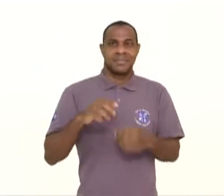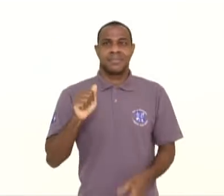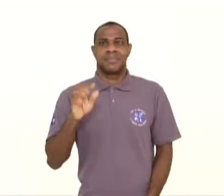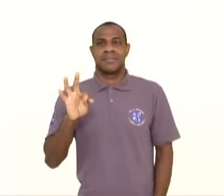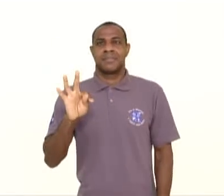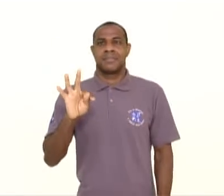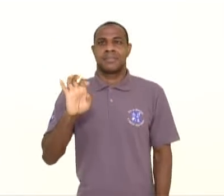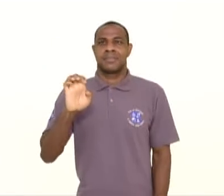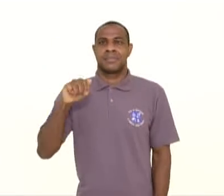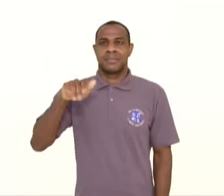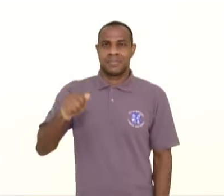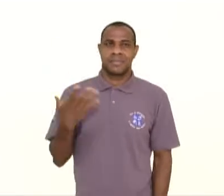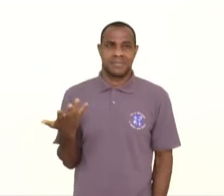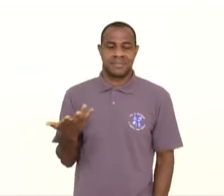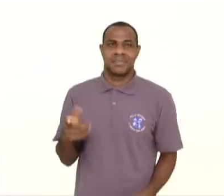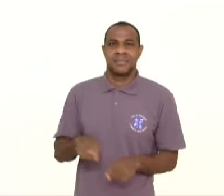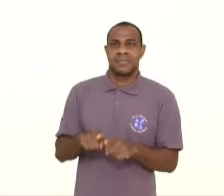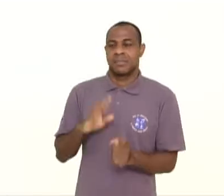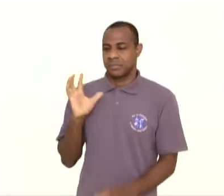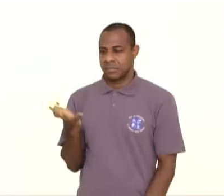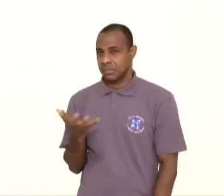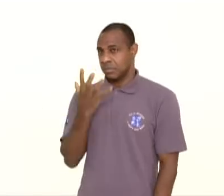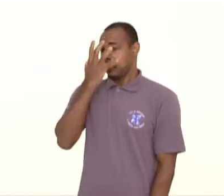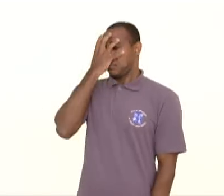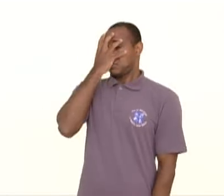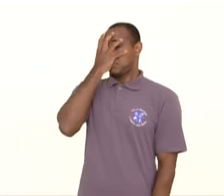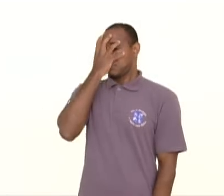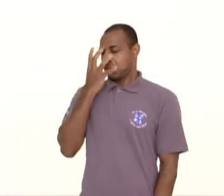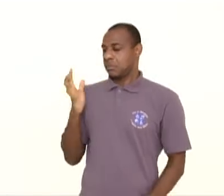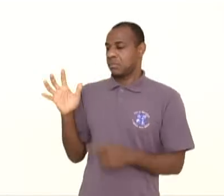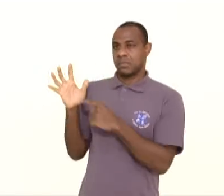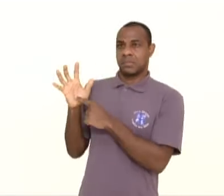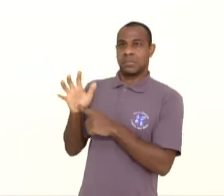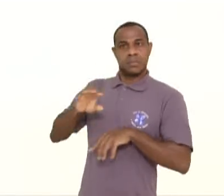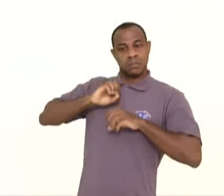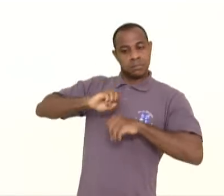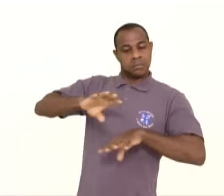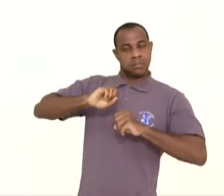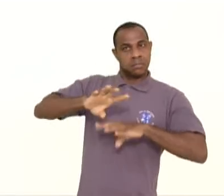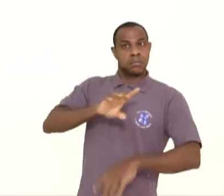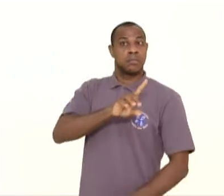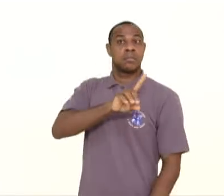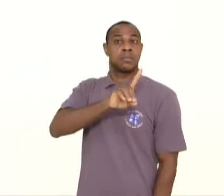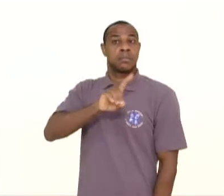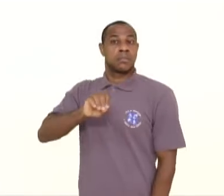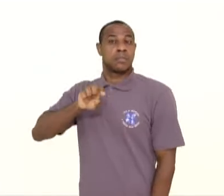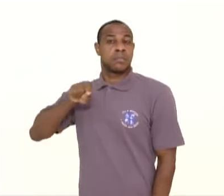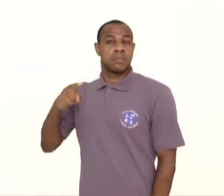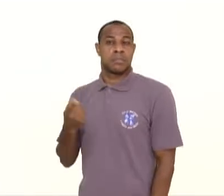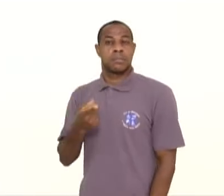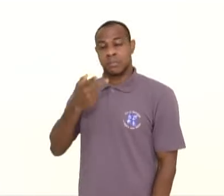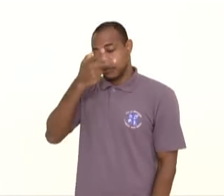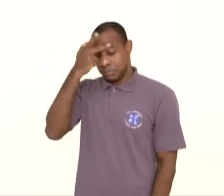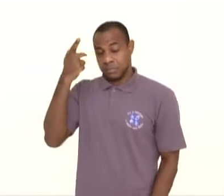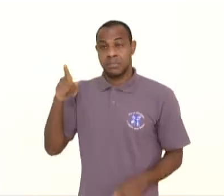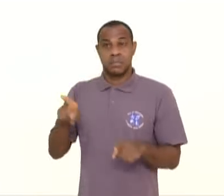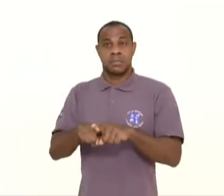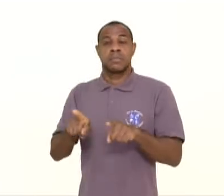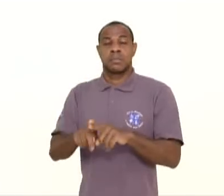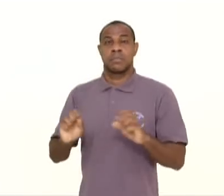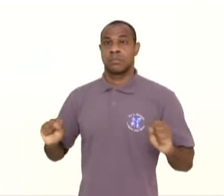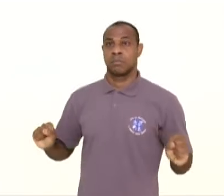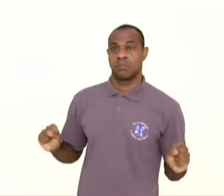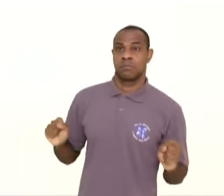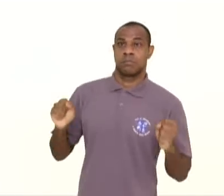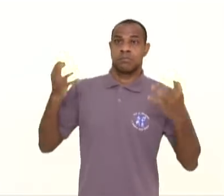dia, portando máscaras, encenariam para cerca de 10.000 pessoas ou até mais nos festivais a Dionísio, né.